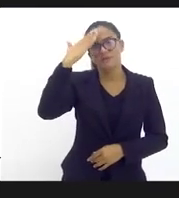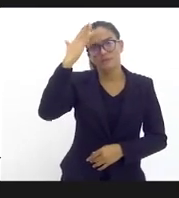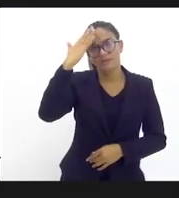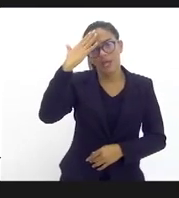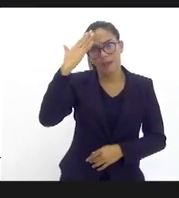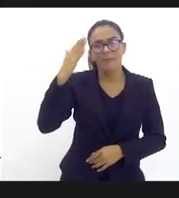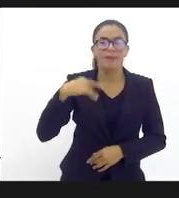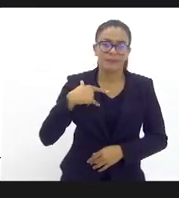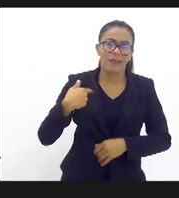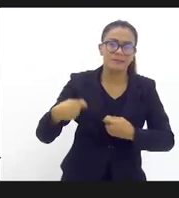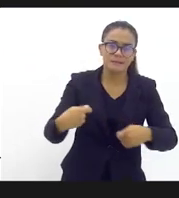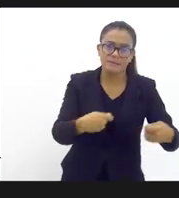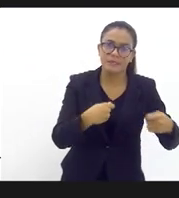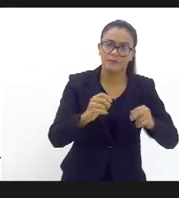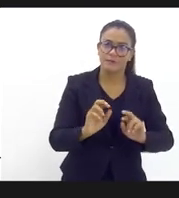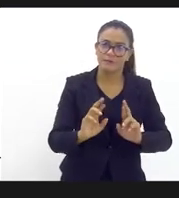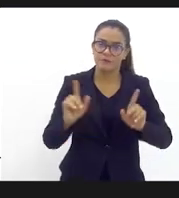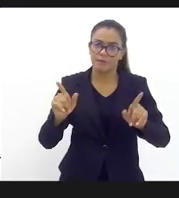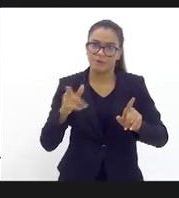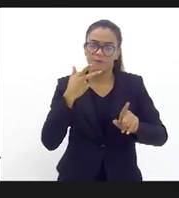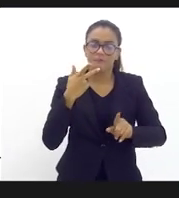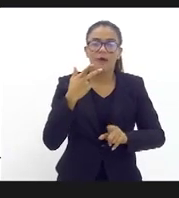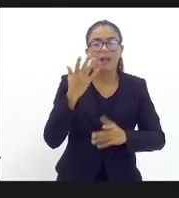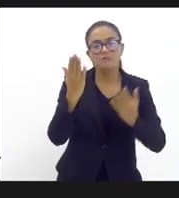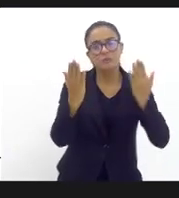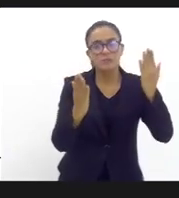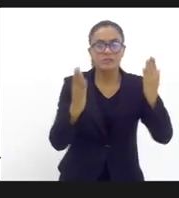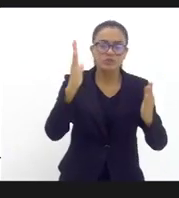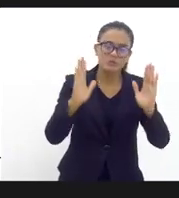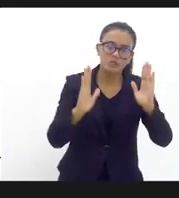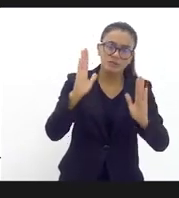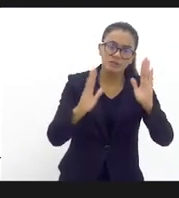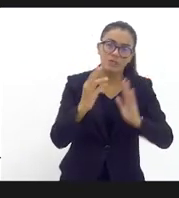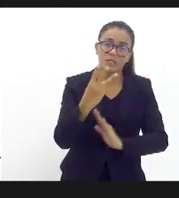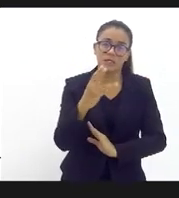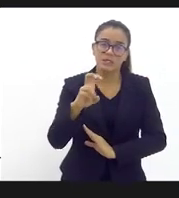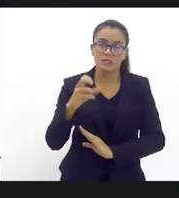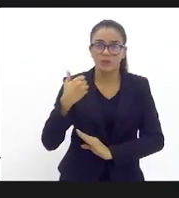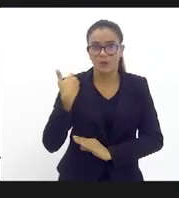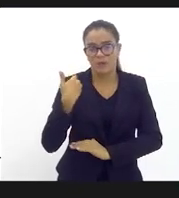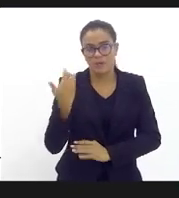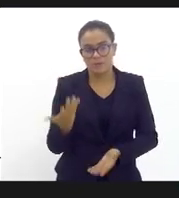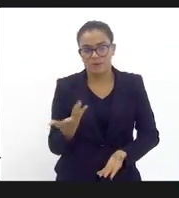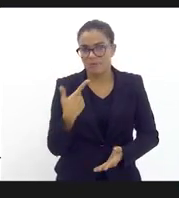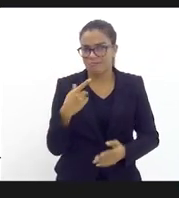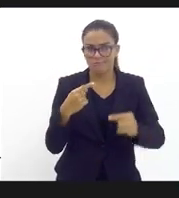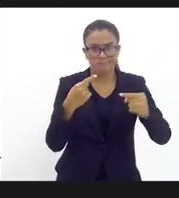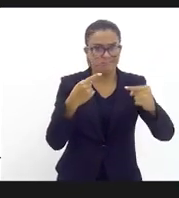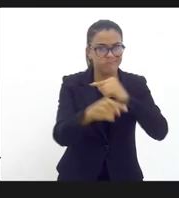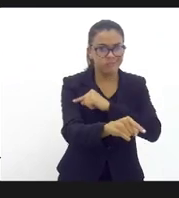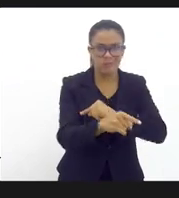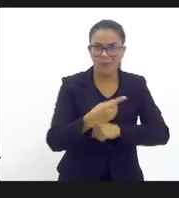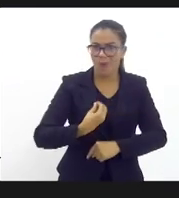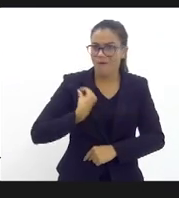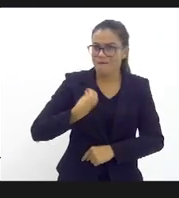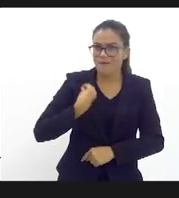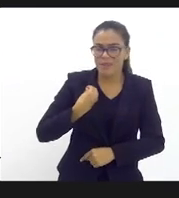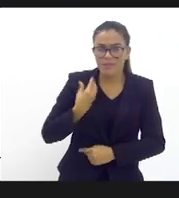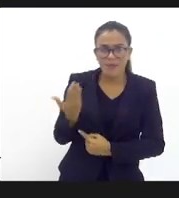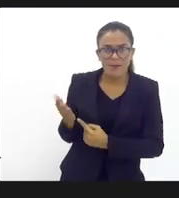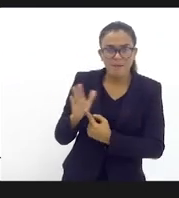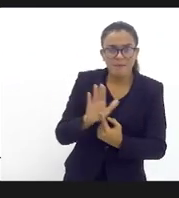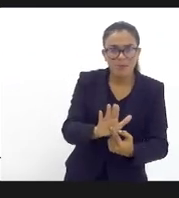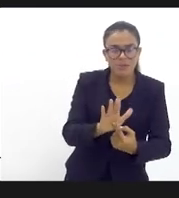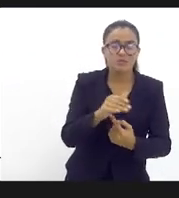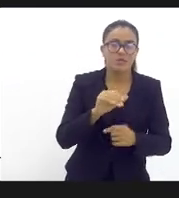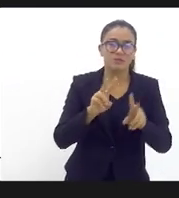demanda é diferente. A gente fala de uma estimativa de 35 anos, o que é muito baixa, que não corresponde à estimativa de vida apontada pelo sistema